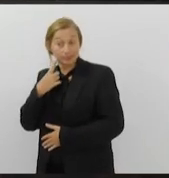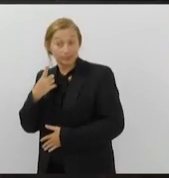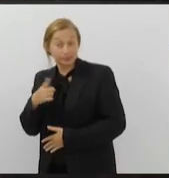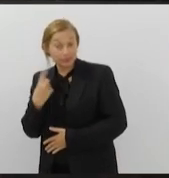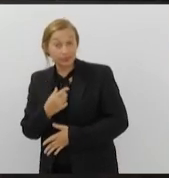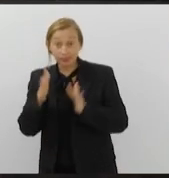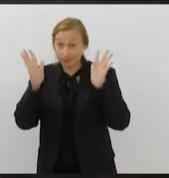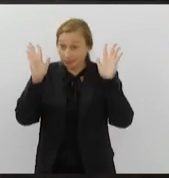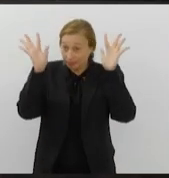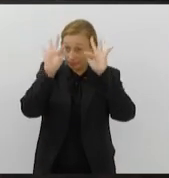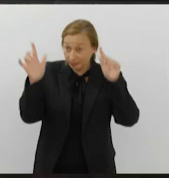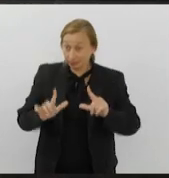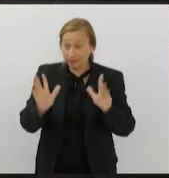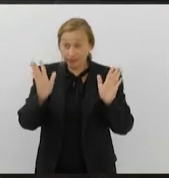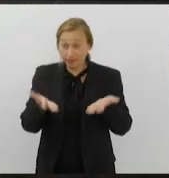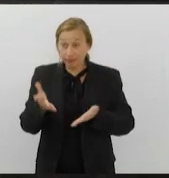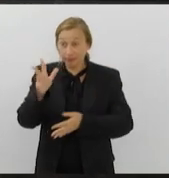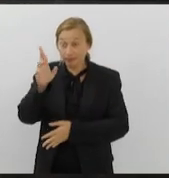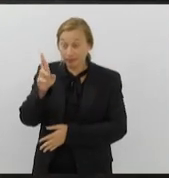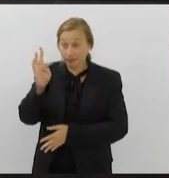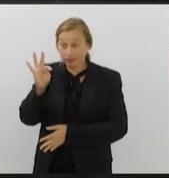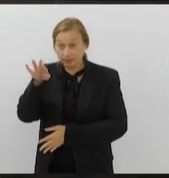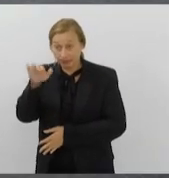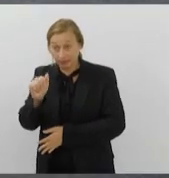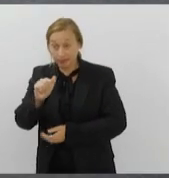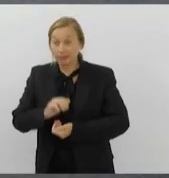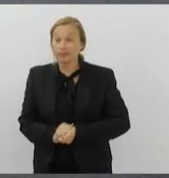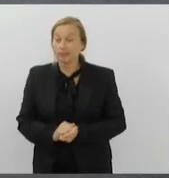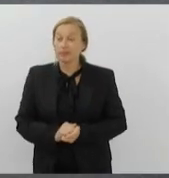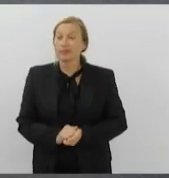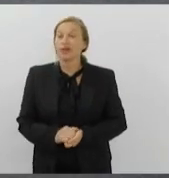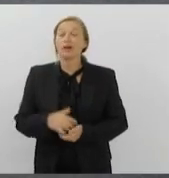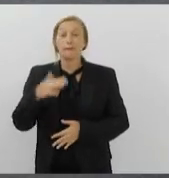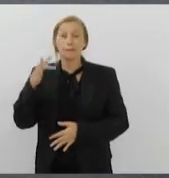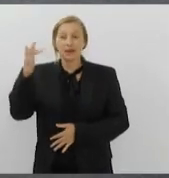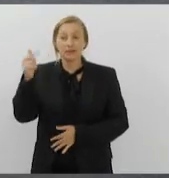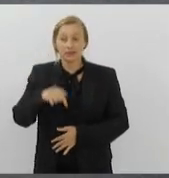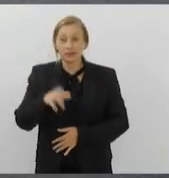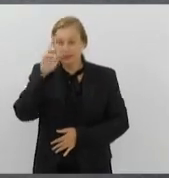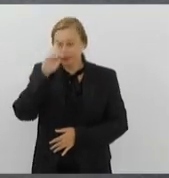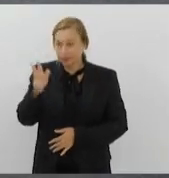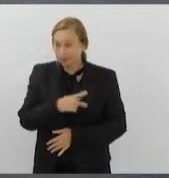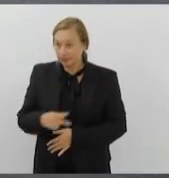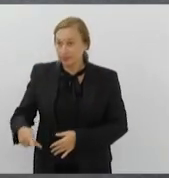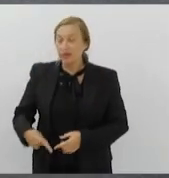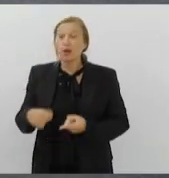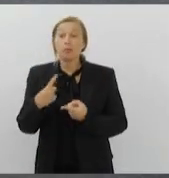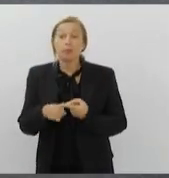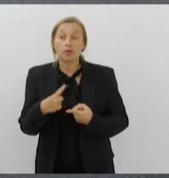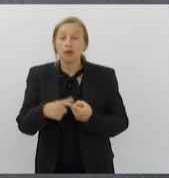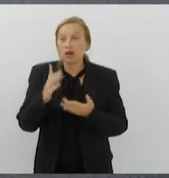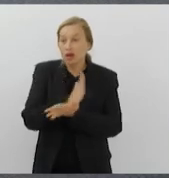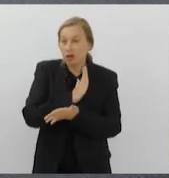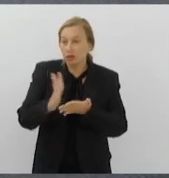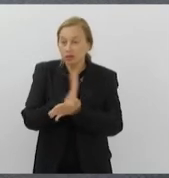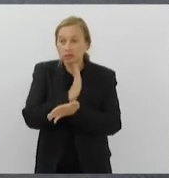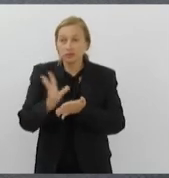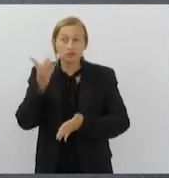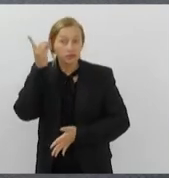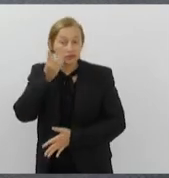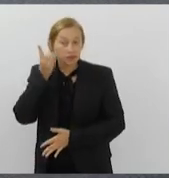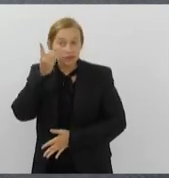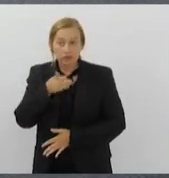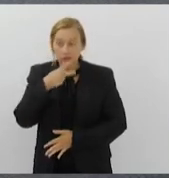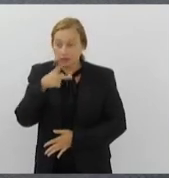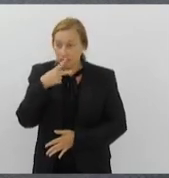hoje, através da Rebeca. Deputada Dani Monteiro. Era muito breve aqui, senhora presidenta, porque alguns deputados comentaram aqui